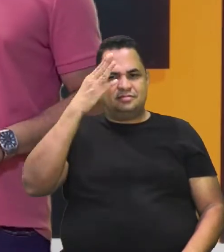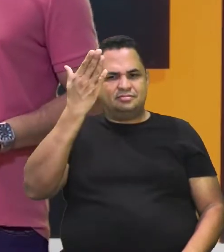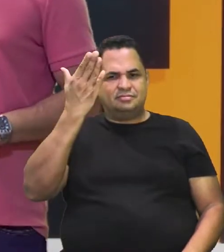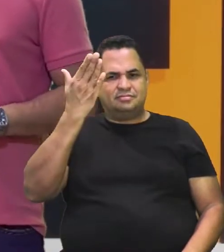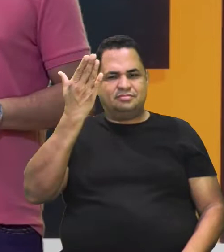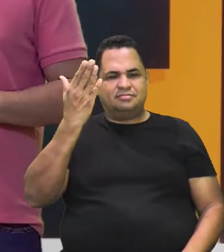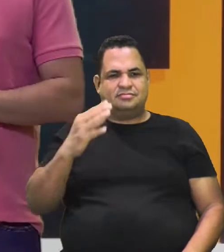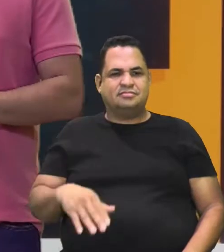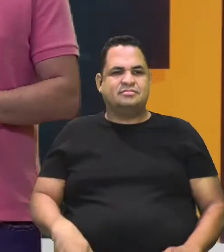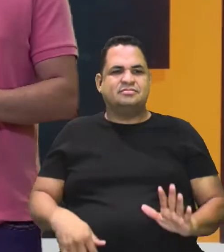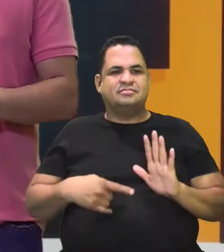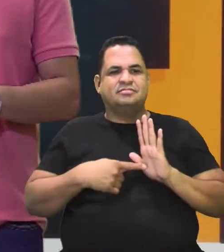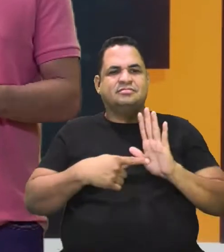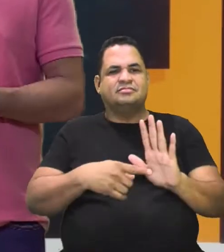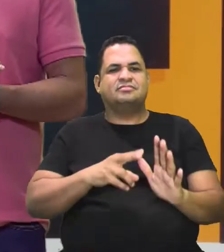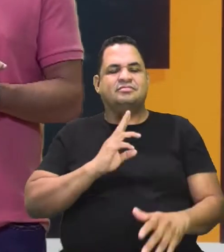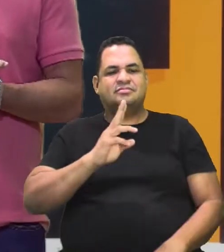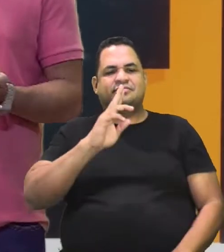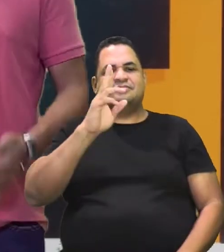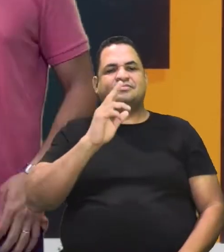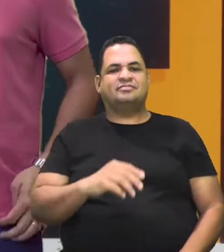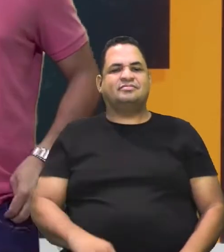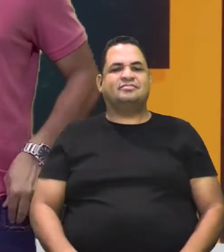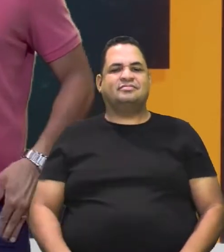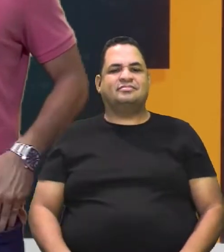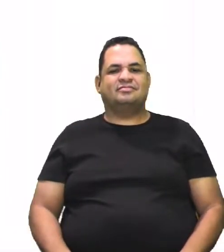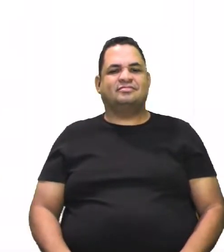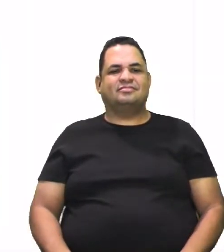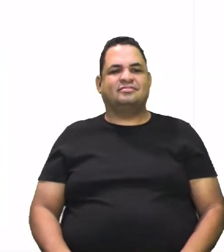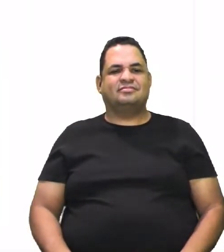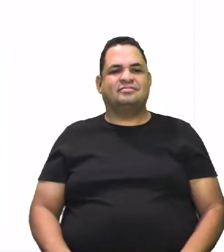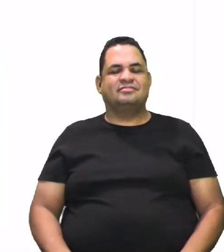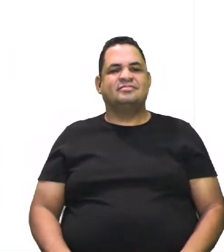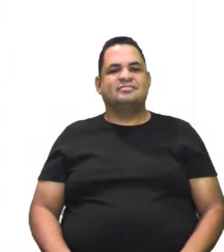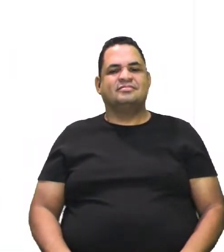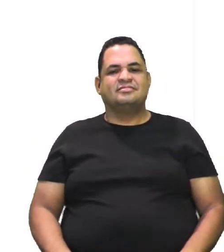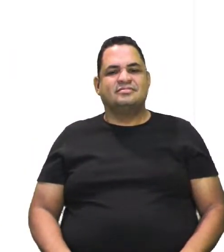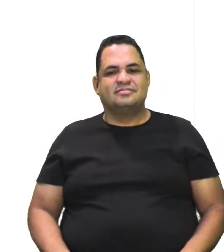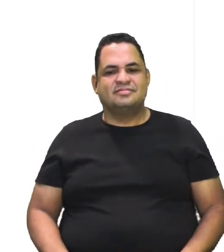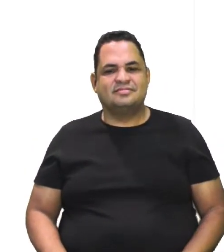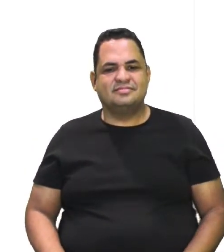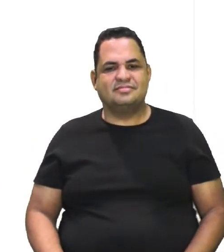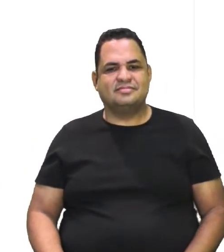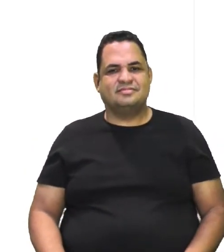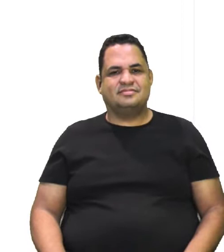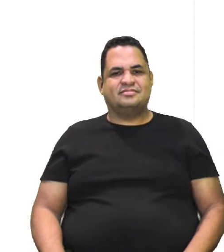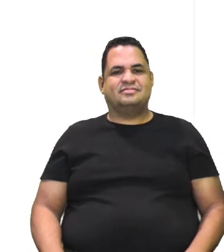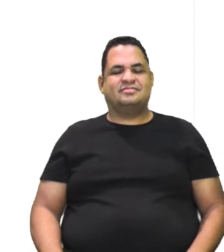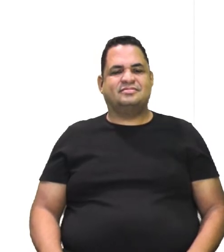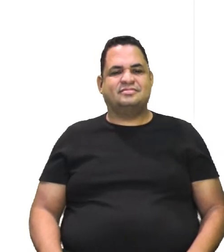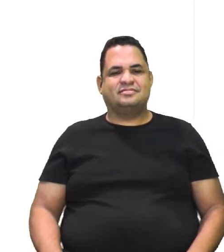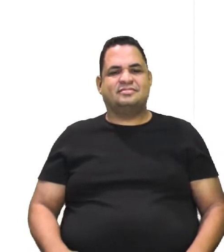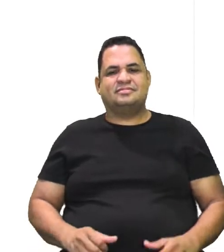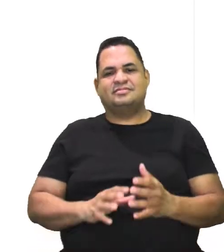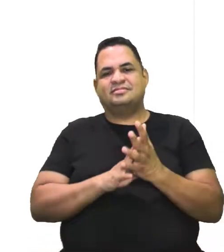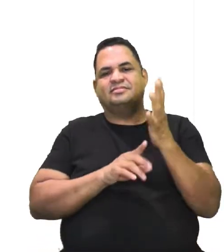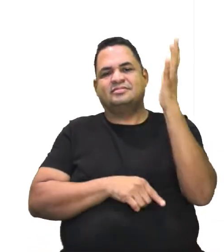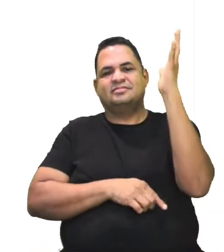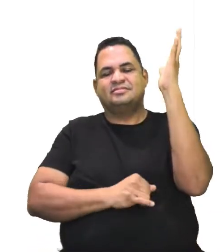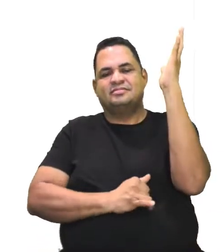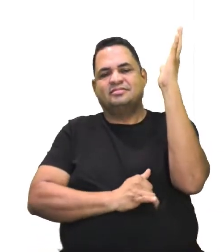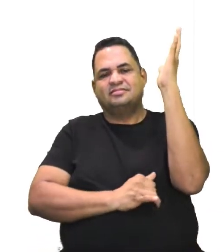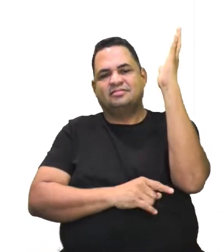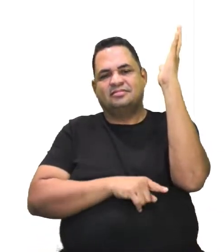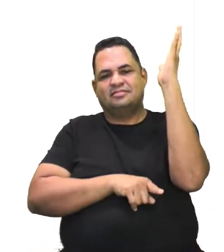não. Vamos mostrar agora, já na sequência aí pra eles. Fala. Olha lá, olha na telinha lá. Se o eixo X é o eixo das abscissas, o eixo Y é o